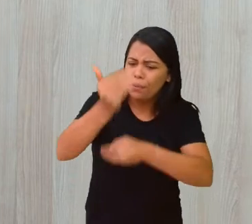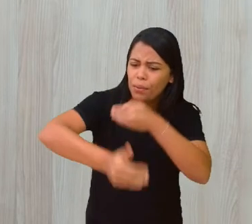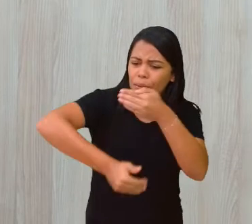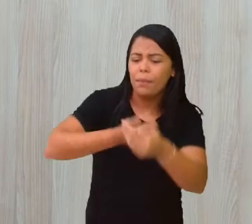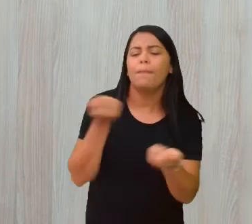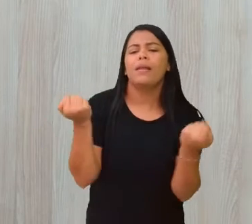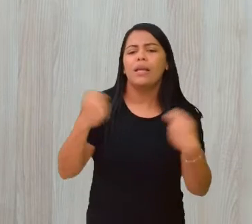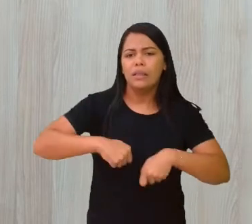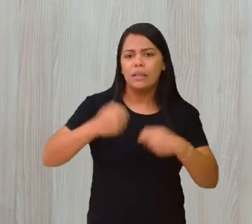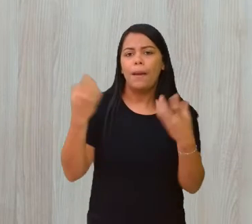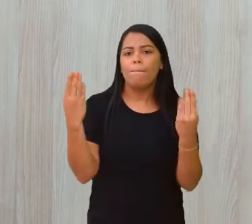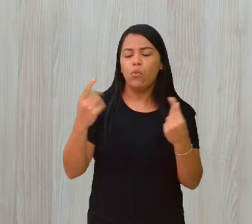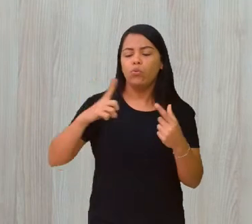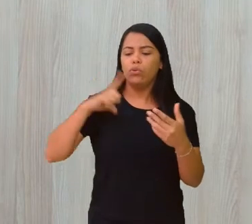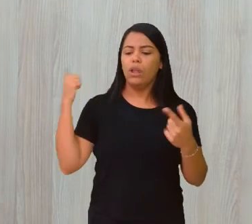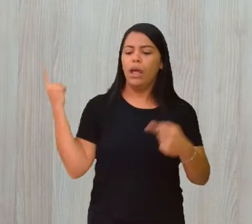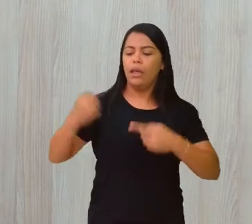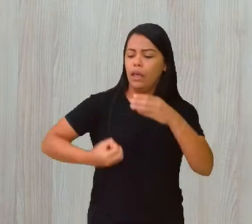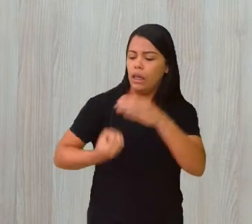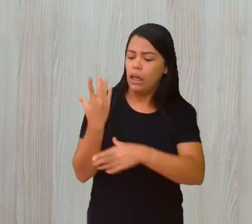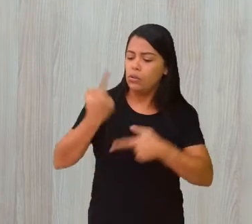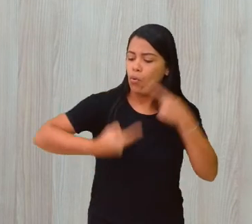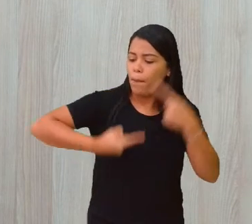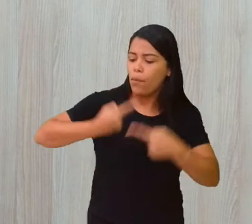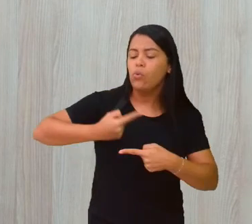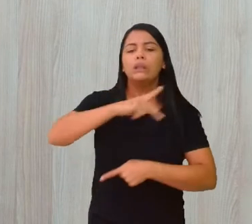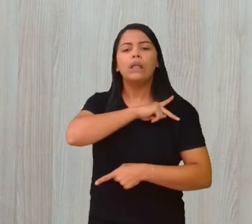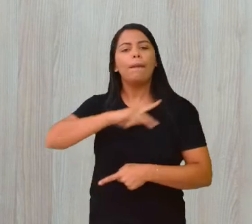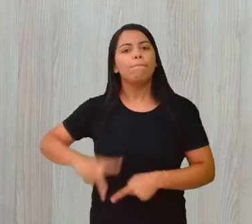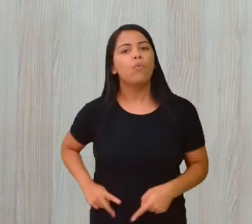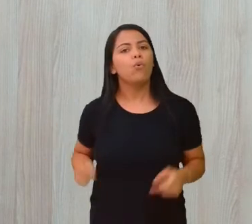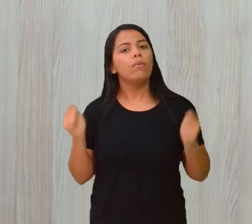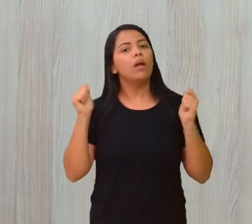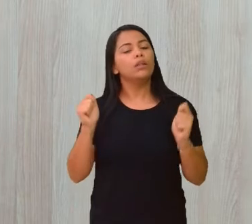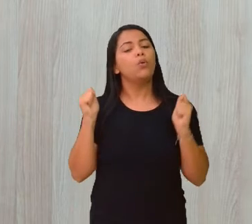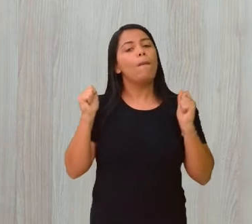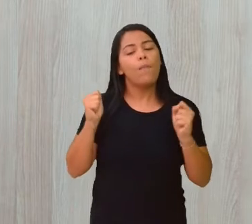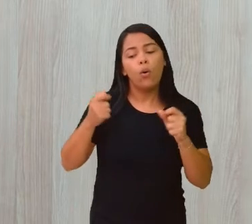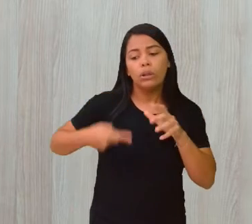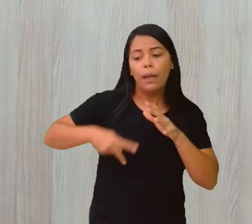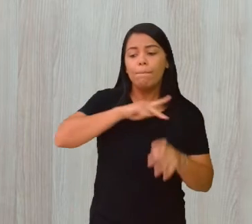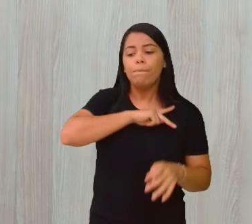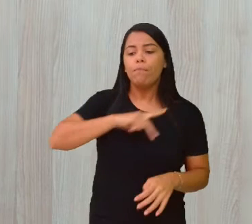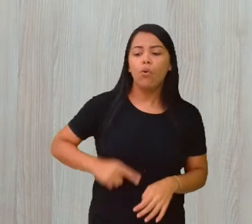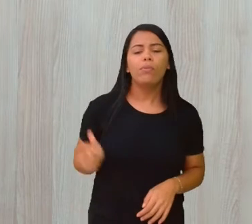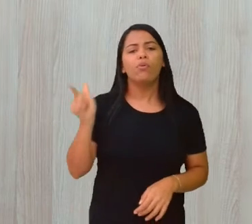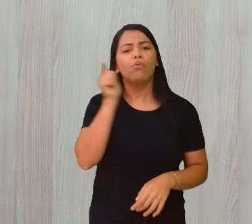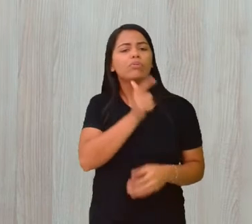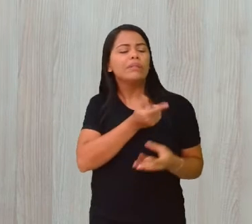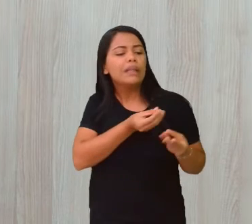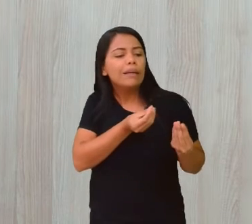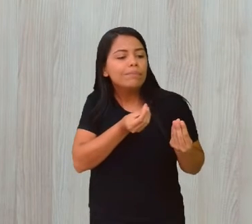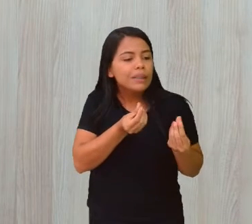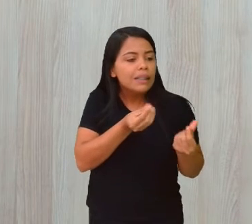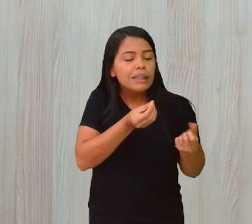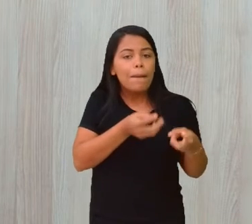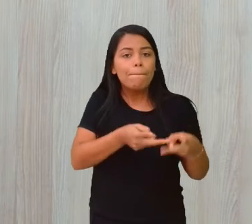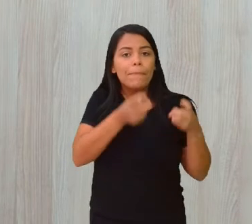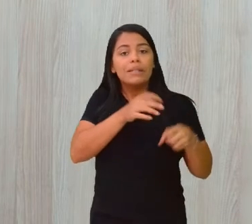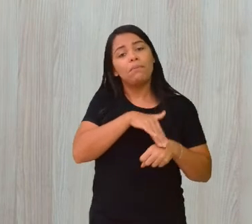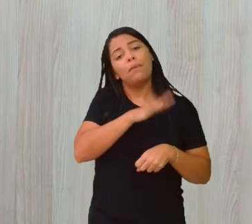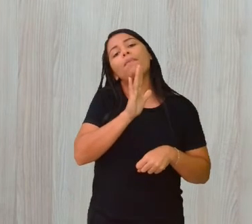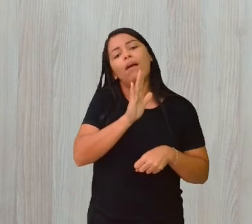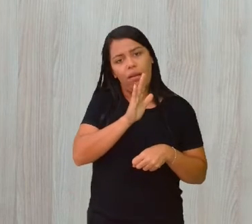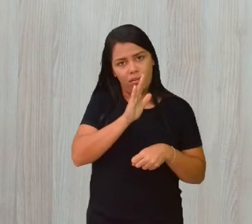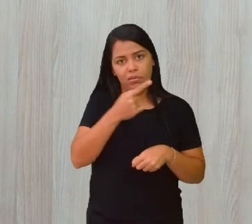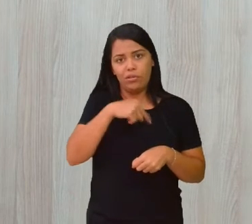precisa ainda de políticas públicas, a gente precisa que o poder público, né, esteja mais sensível a essas situações. A